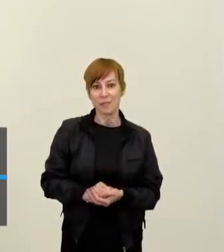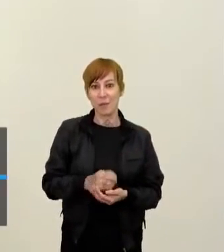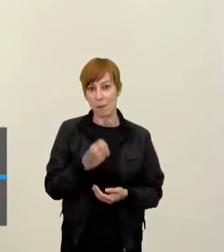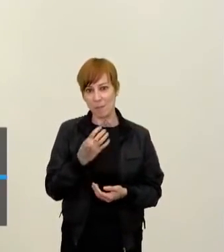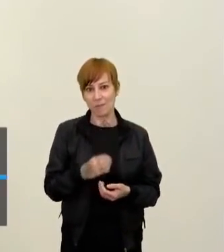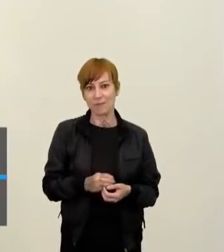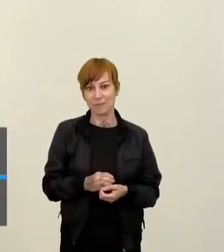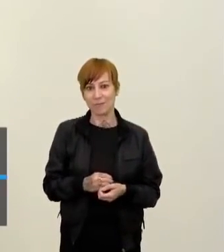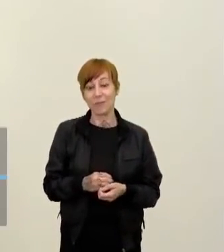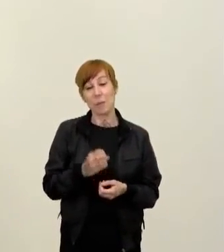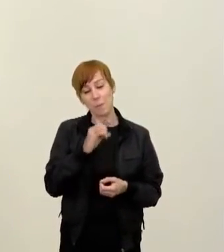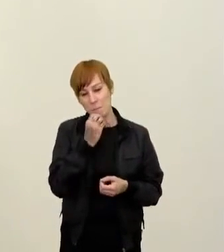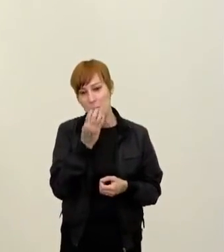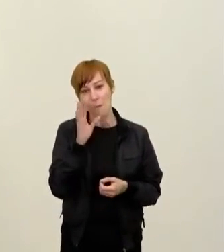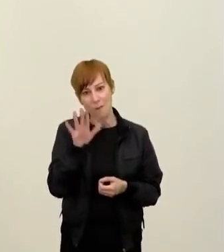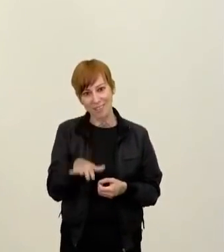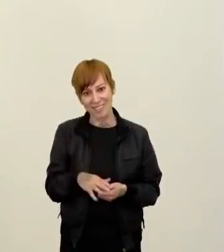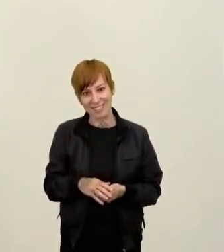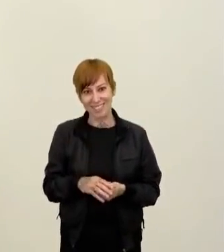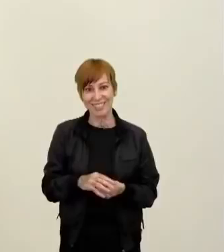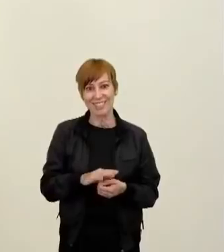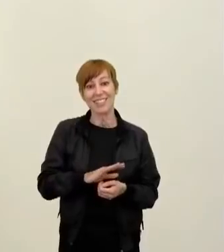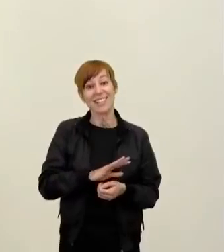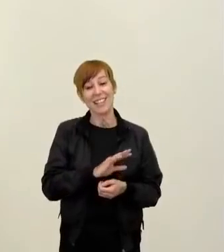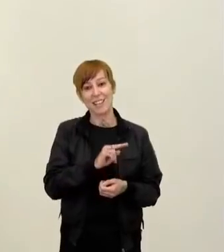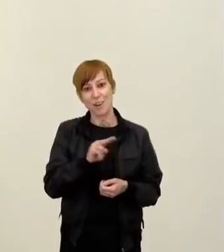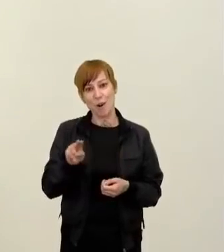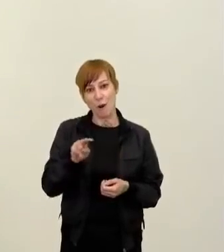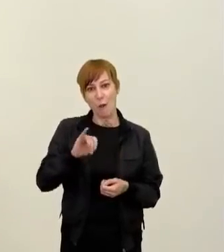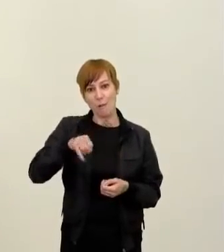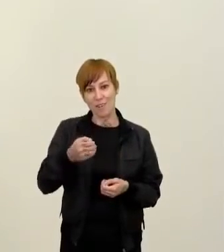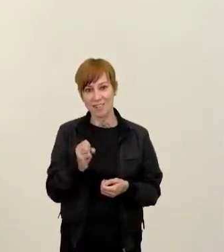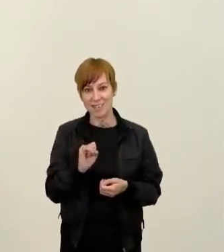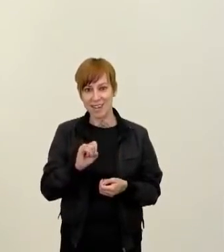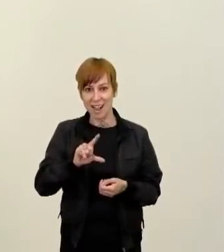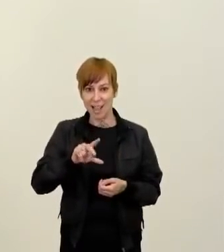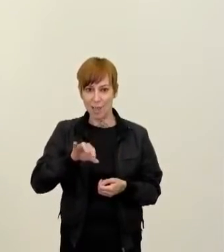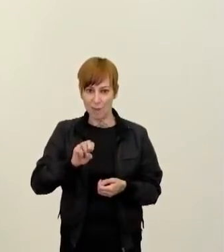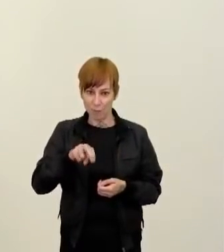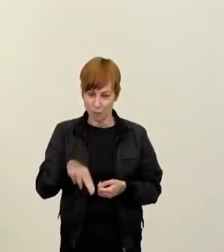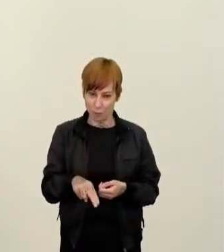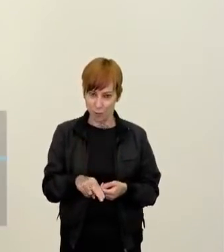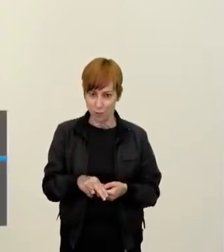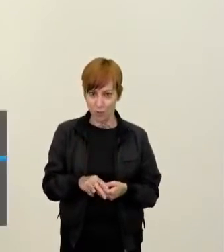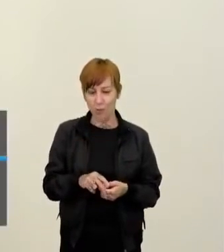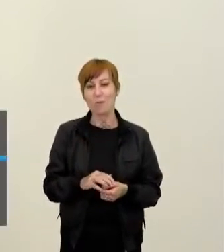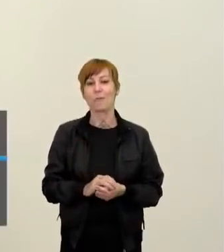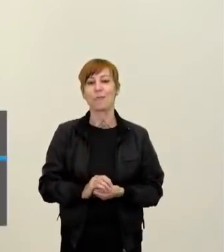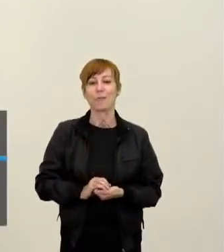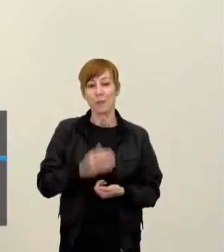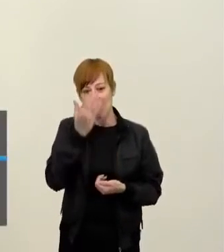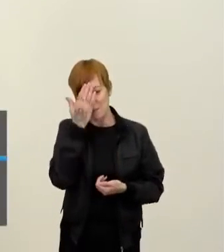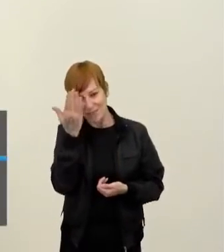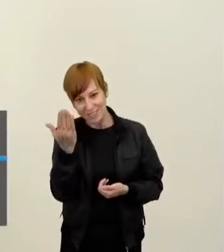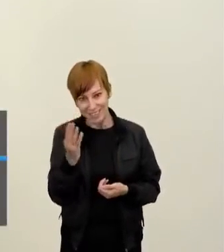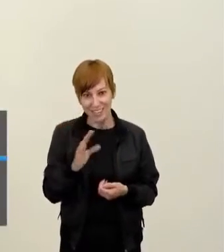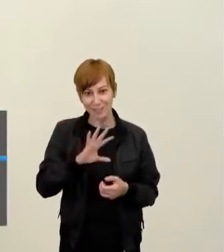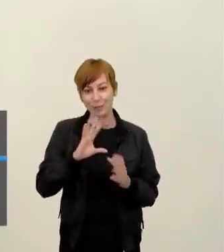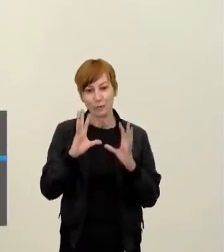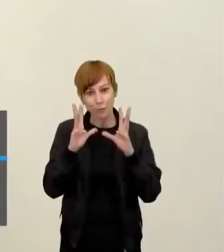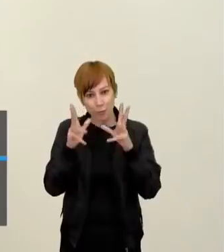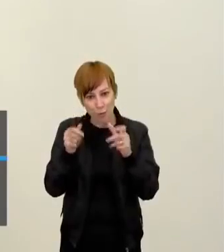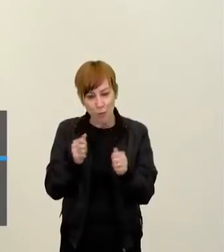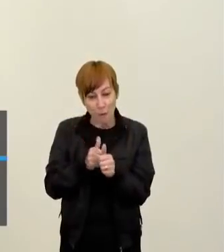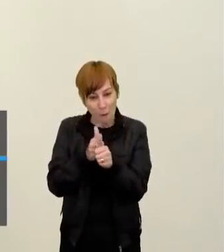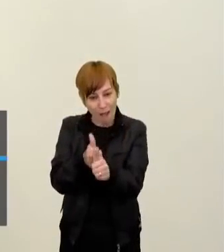Já deixo o nosso boa tarde aqui em nome do professor Jailson, lá da PEI e na Jaci, lá em São Mateus. Abraço, Jailson. Obrigado a todos que nos acompanham.